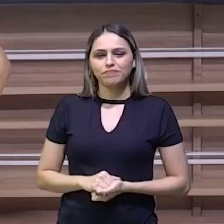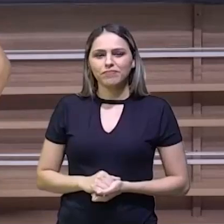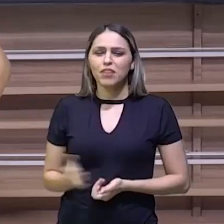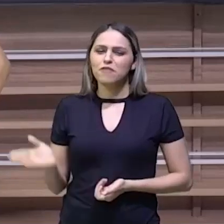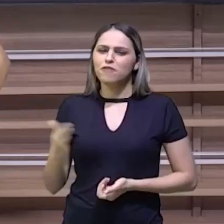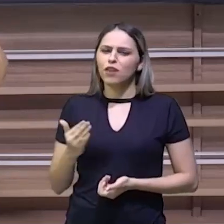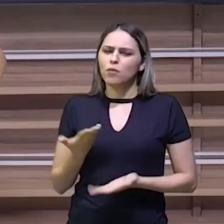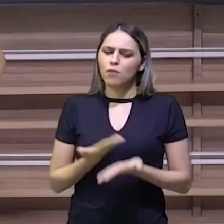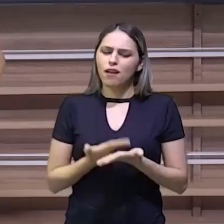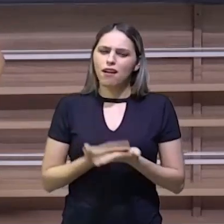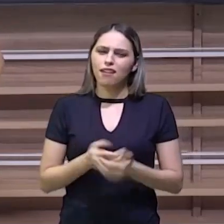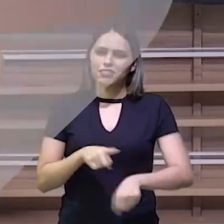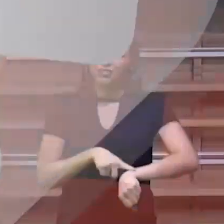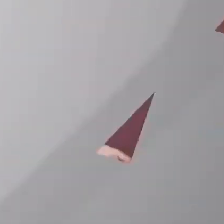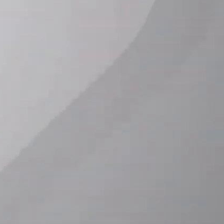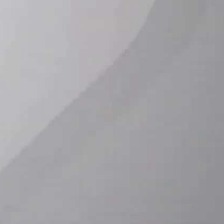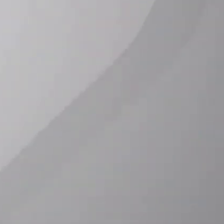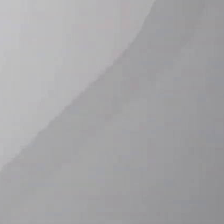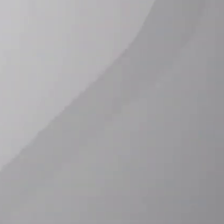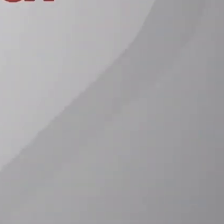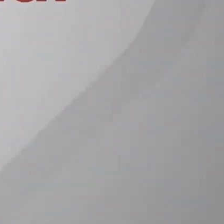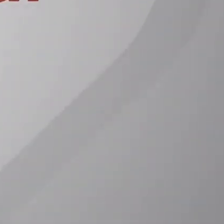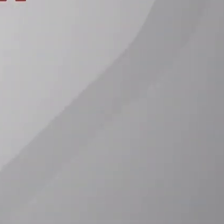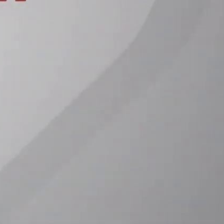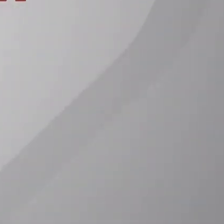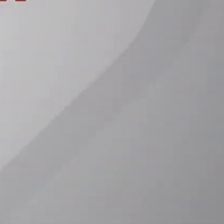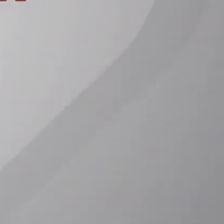Vamos lá para nossa hora de estudar?